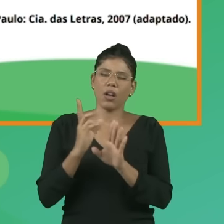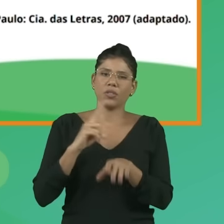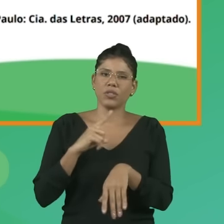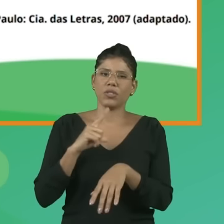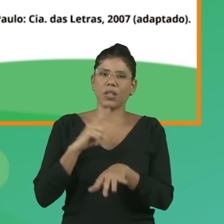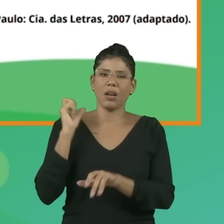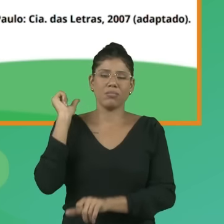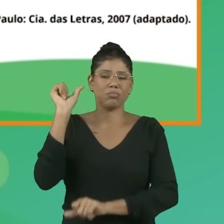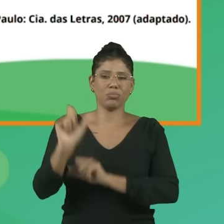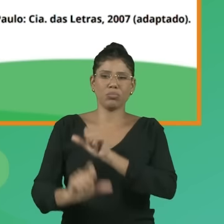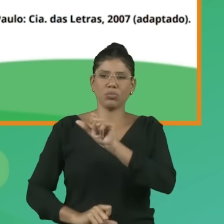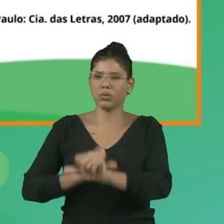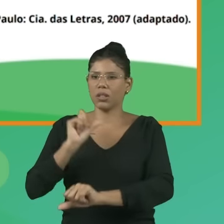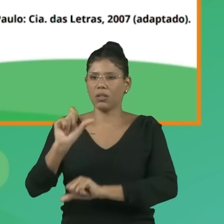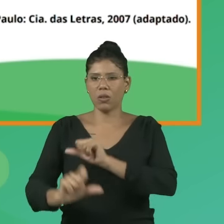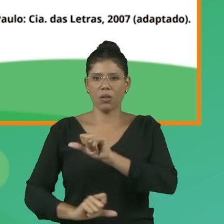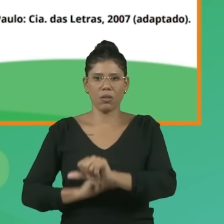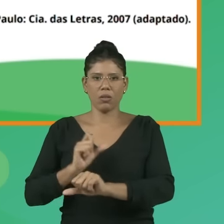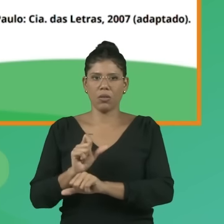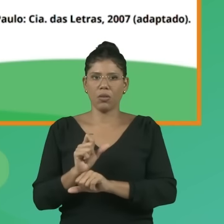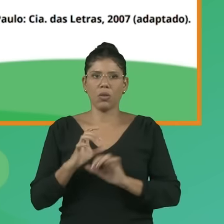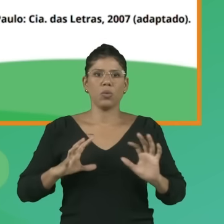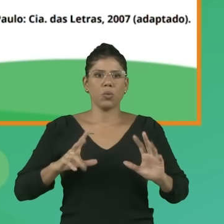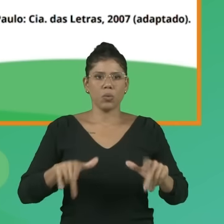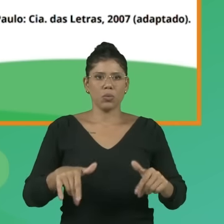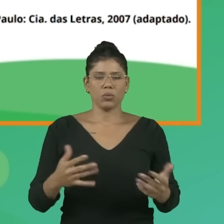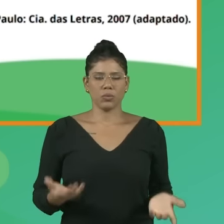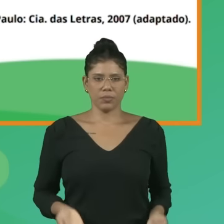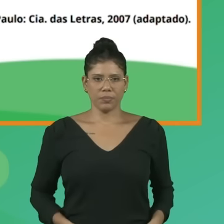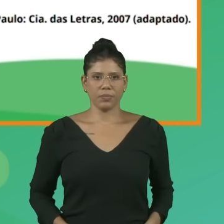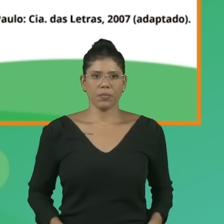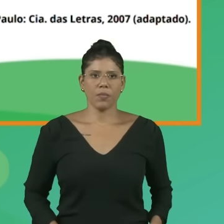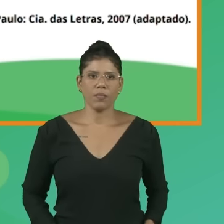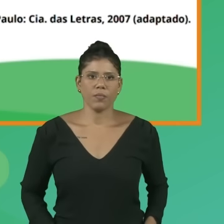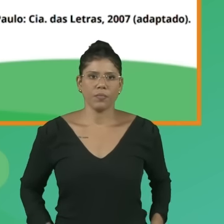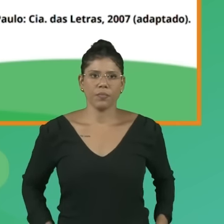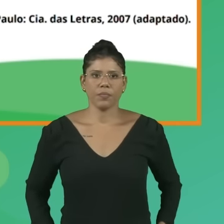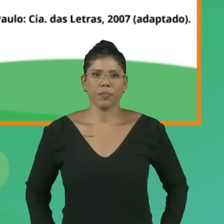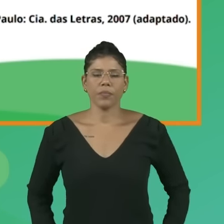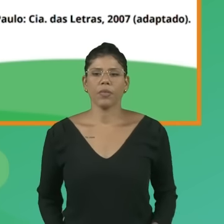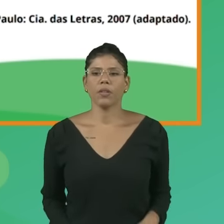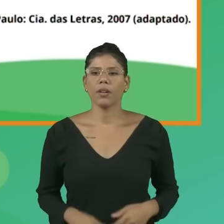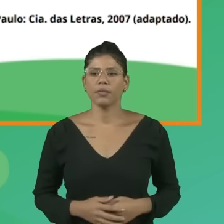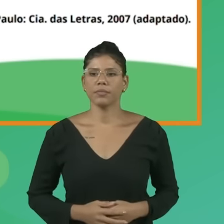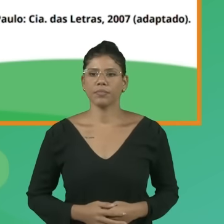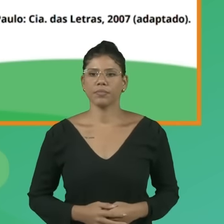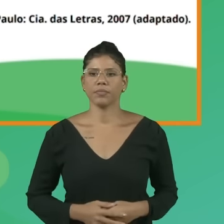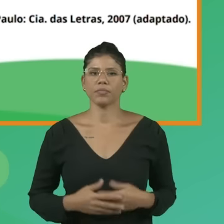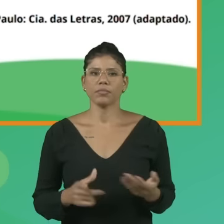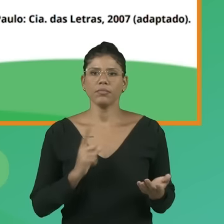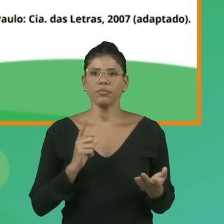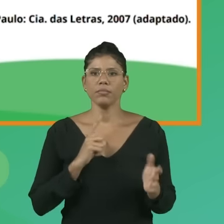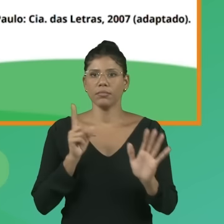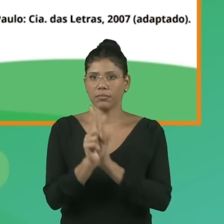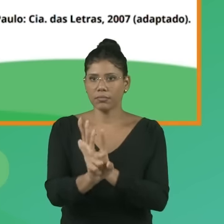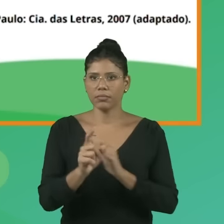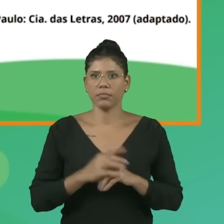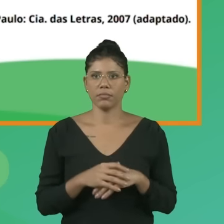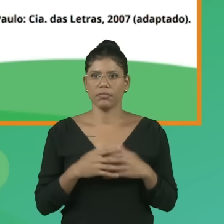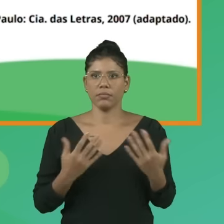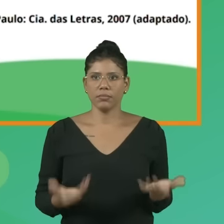mudança no modo de viver dessas mulheres depois dessa Revolução Islâmica. E aí, vem a questão. A